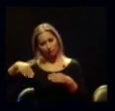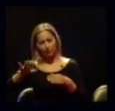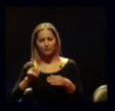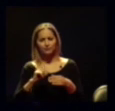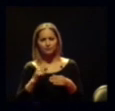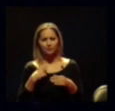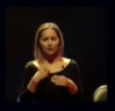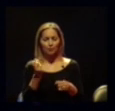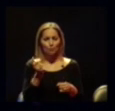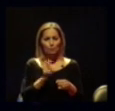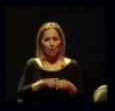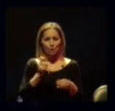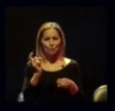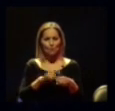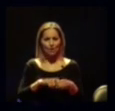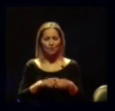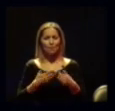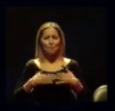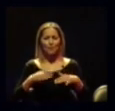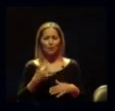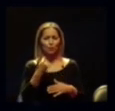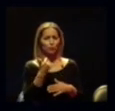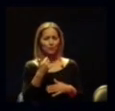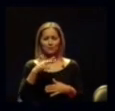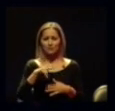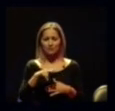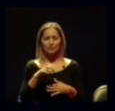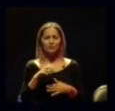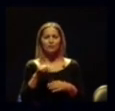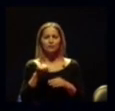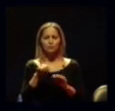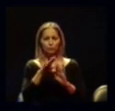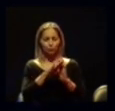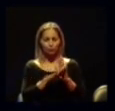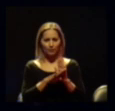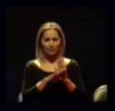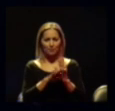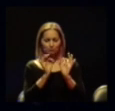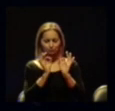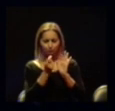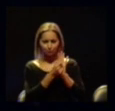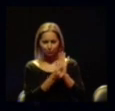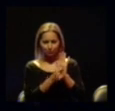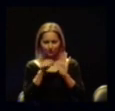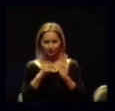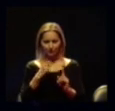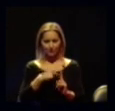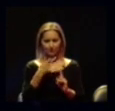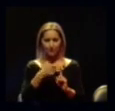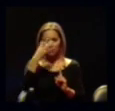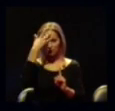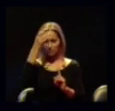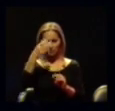se associarão às mais de 200 previstas no programa deste ano. Setúbal é uma grande